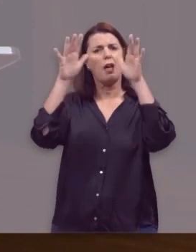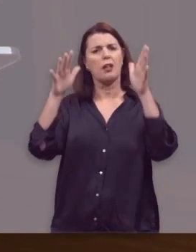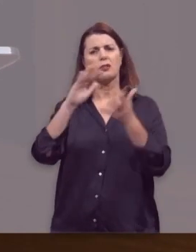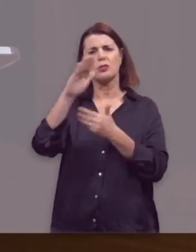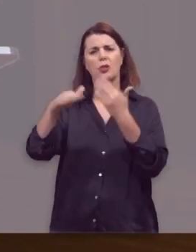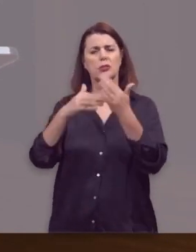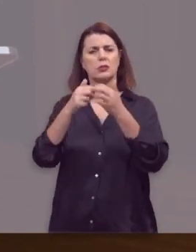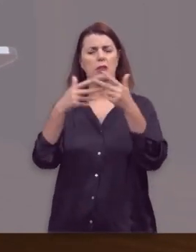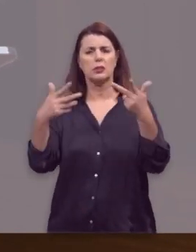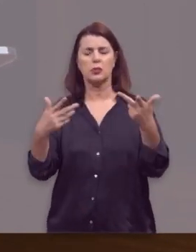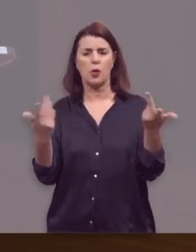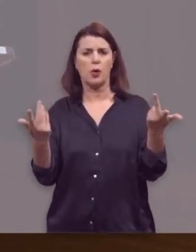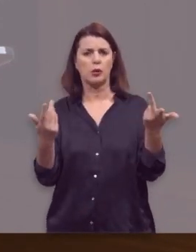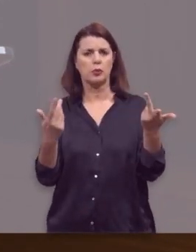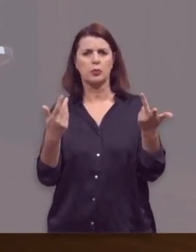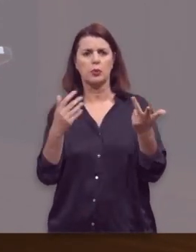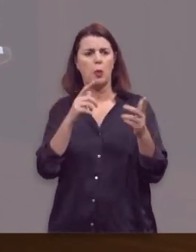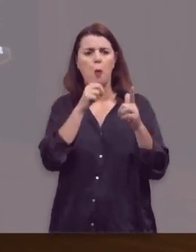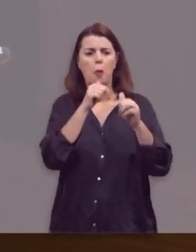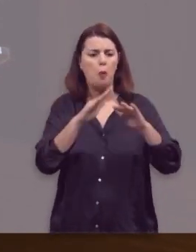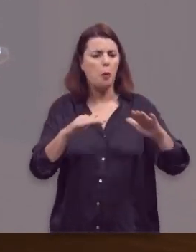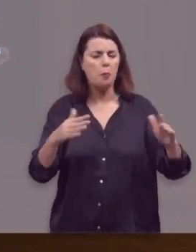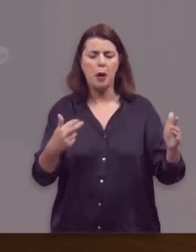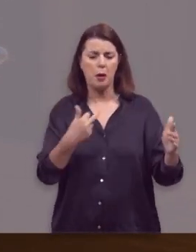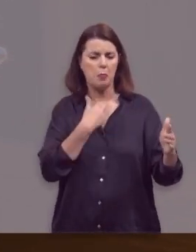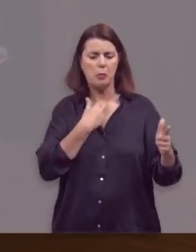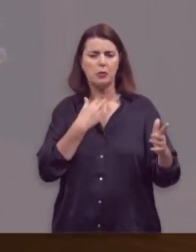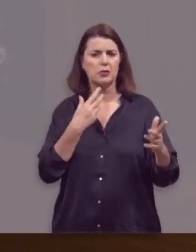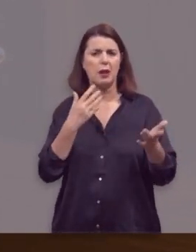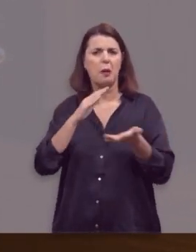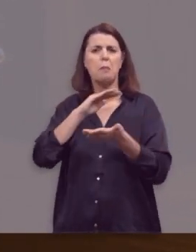O mar não podia engolir aquele que é o Criador do mar.